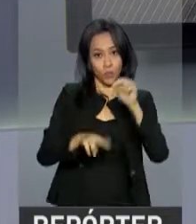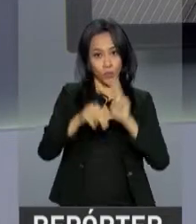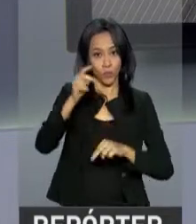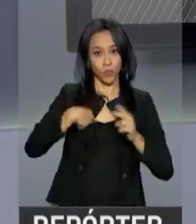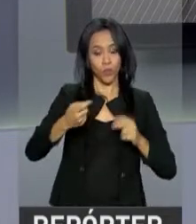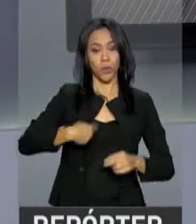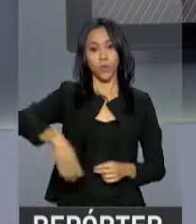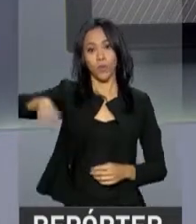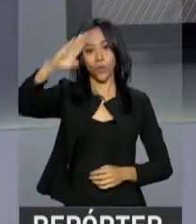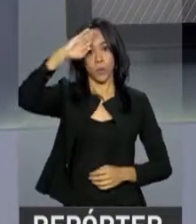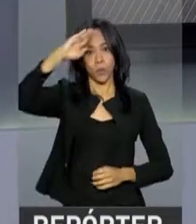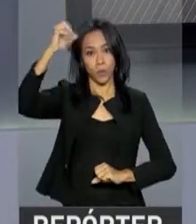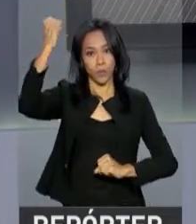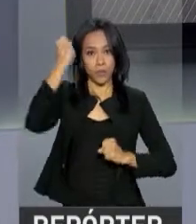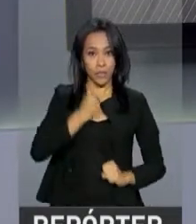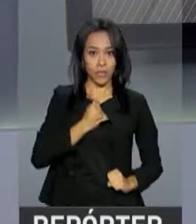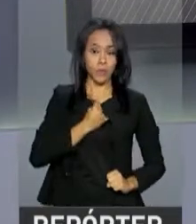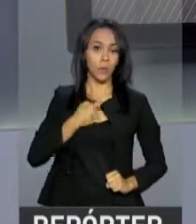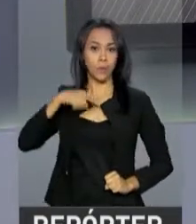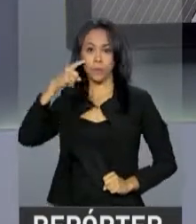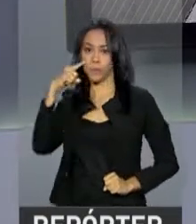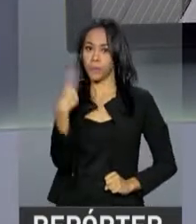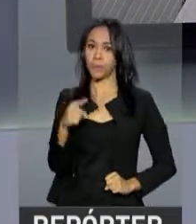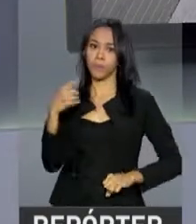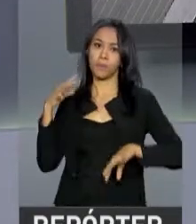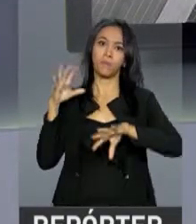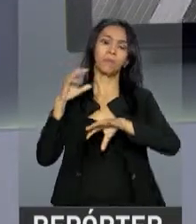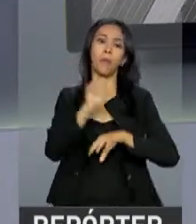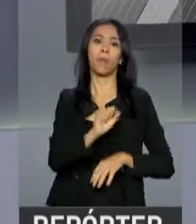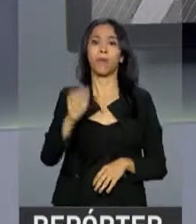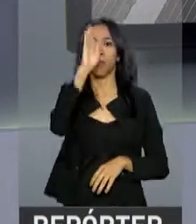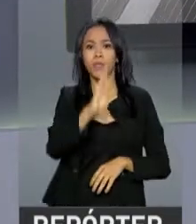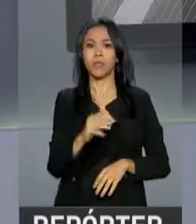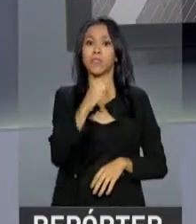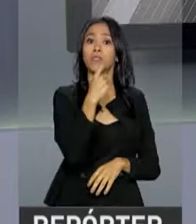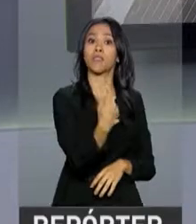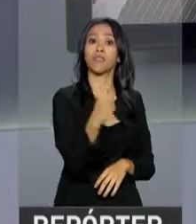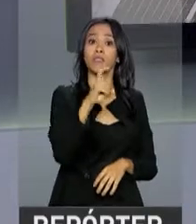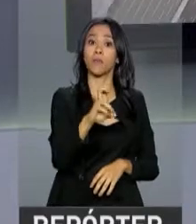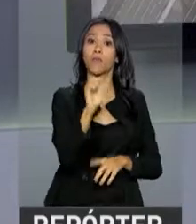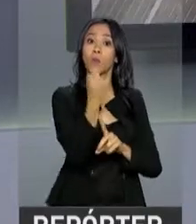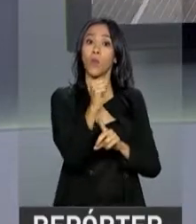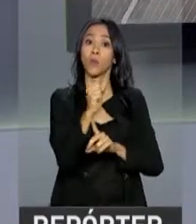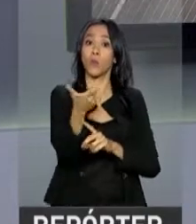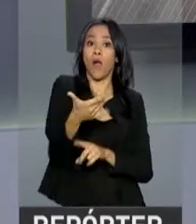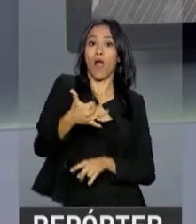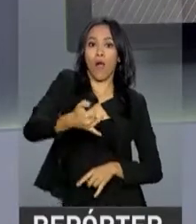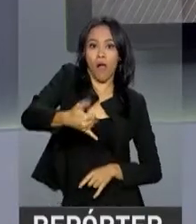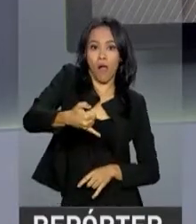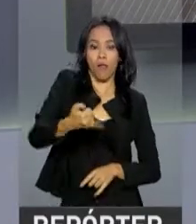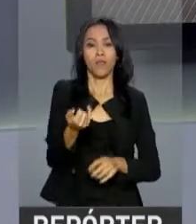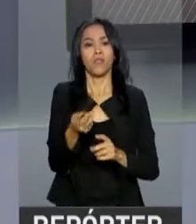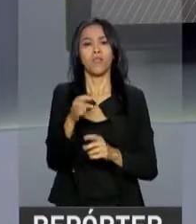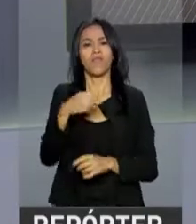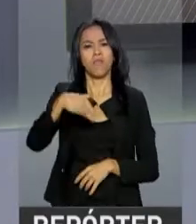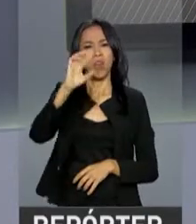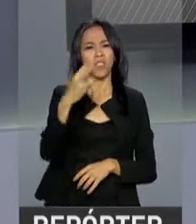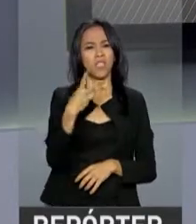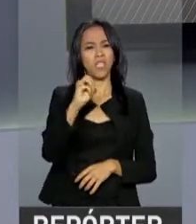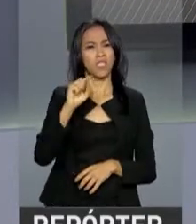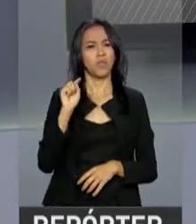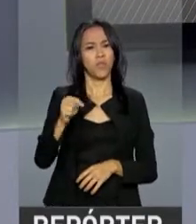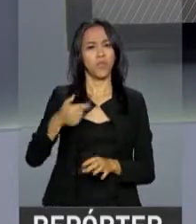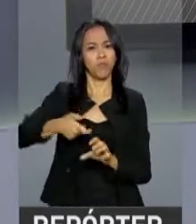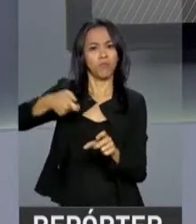apreendeu em todo o país 158 armas de fogo e mais de 30 mil munições na operação alta